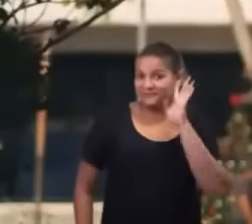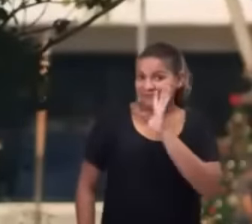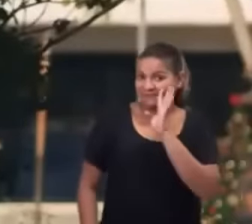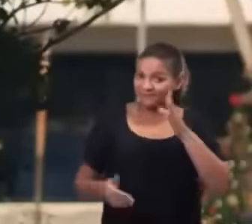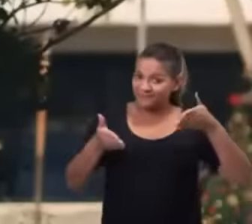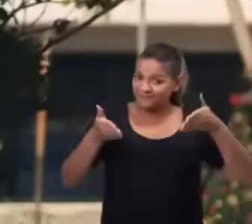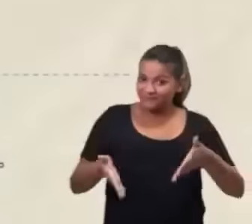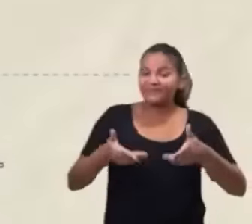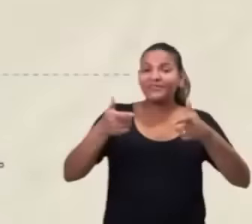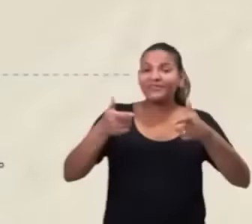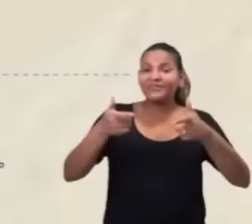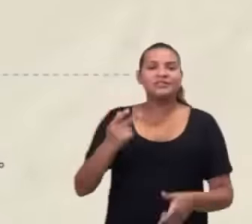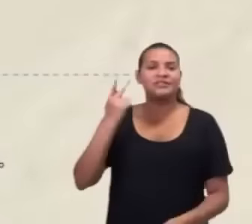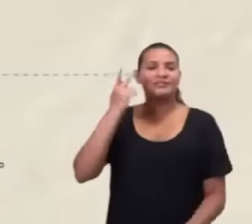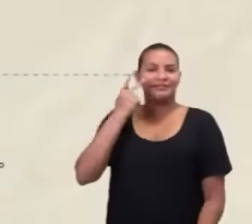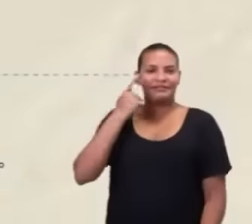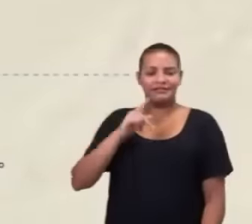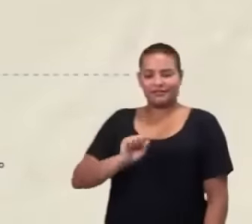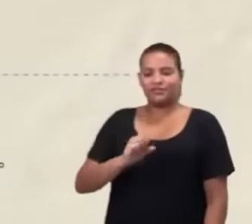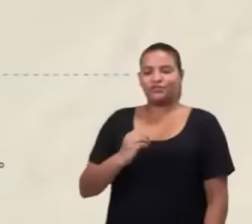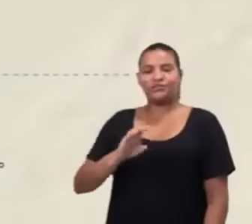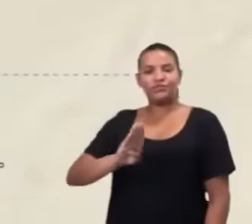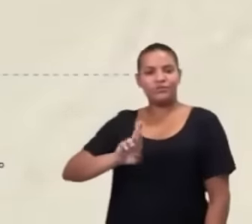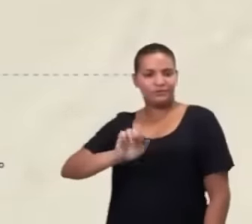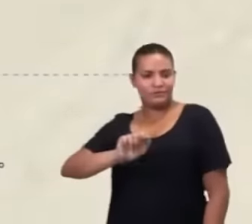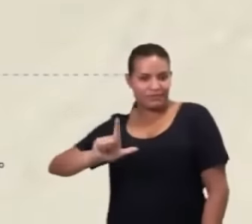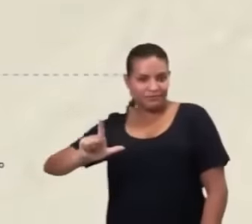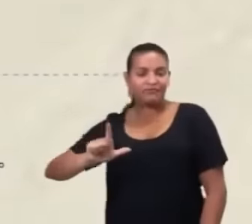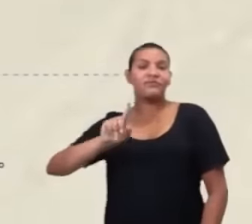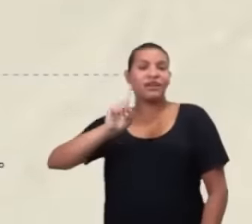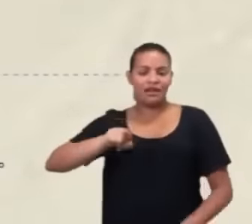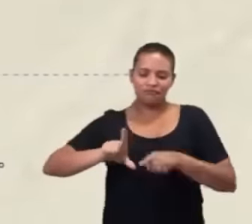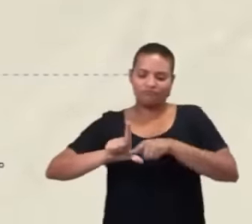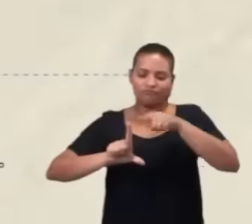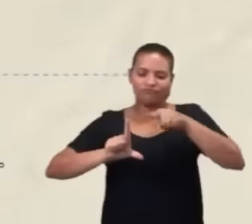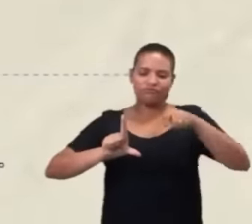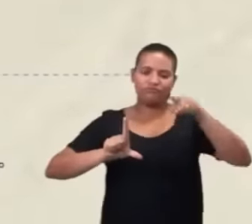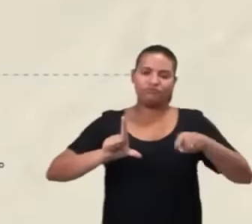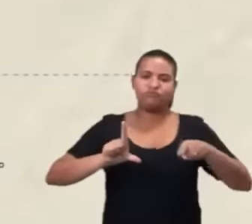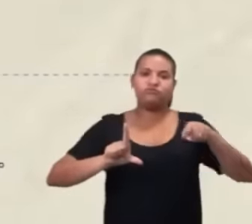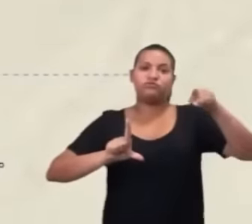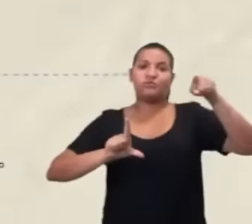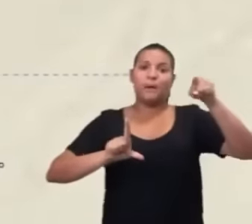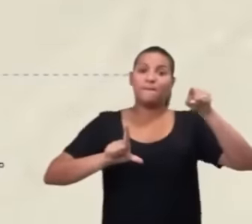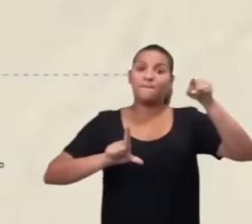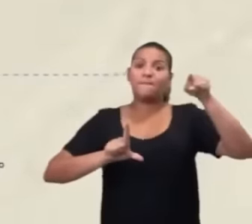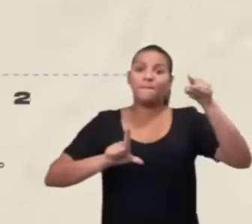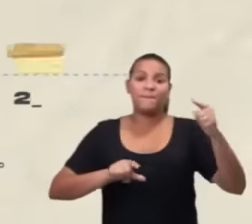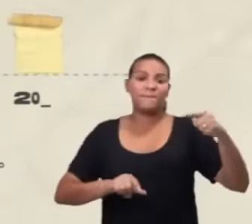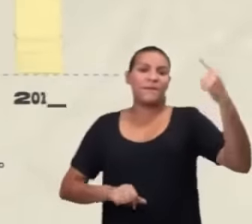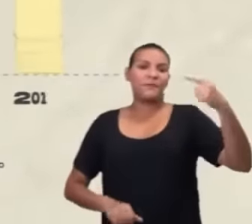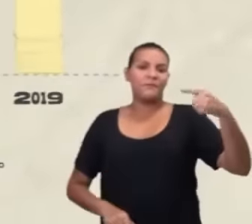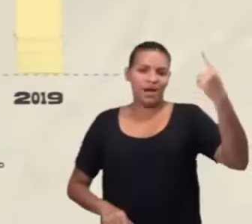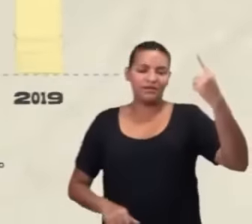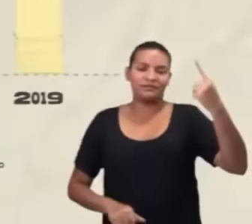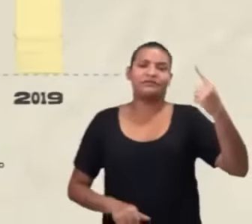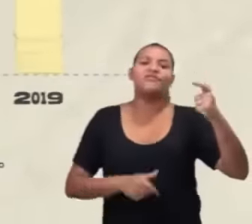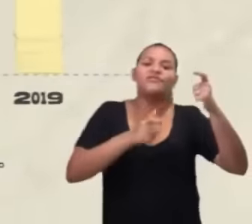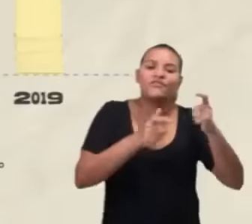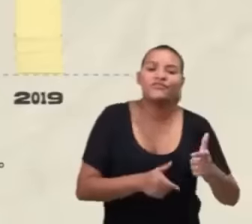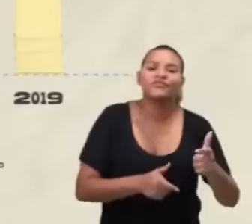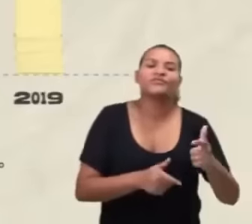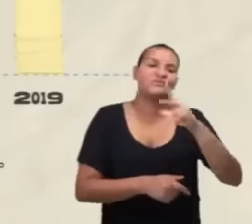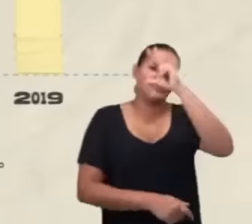Legal chegar aqui em Sobral, no Ceará, a cidade que ocupa a primeira posição no IDEB nos anos iniciais do ensino fundamental entre os municípios com mais de